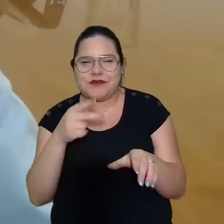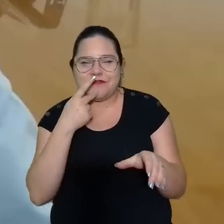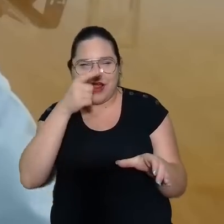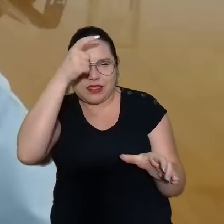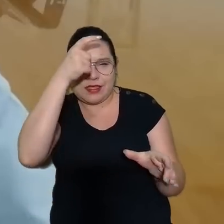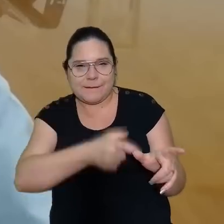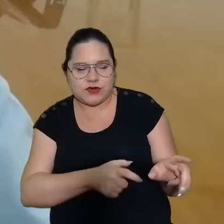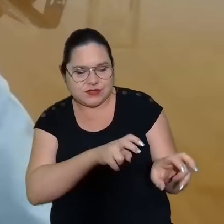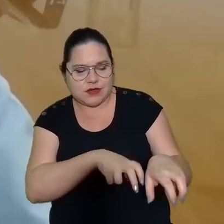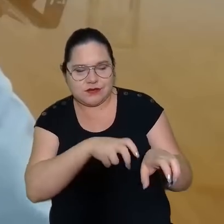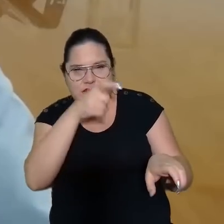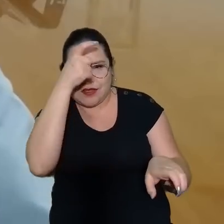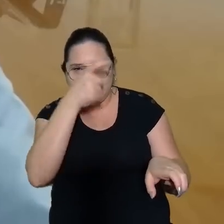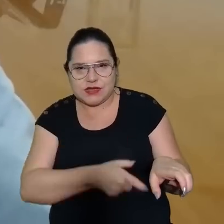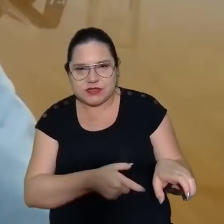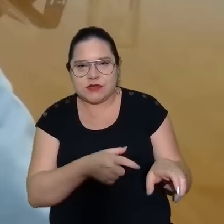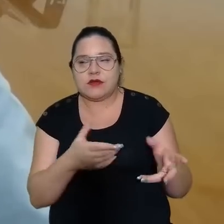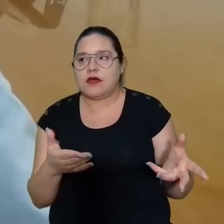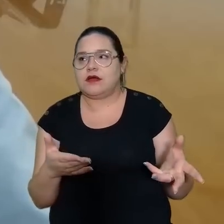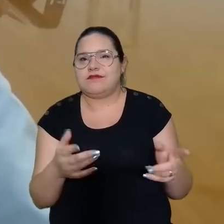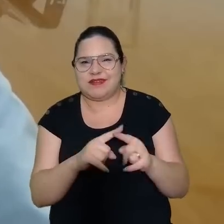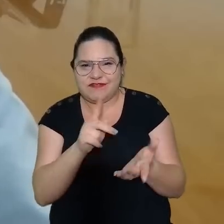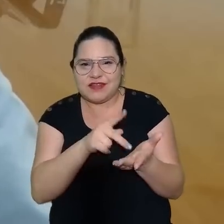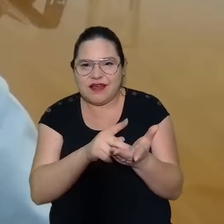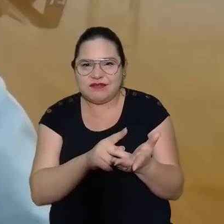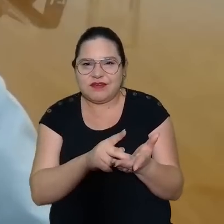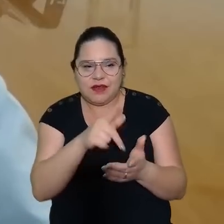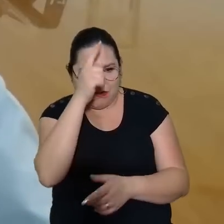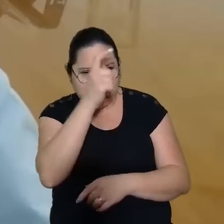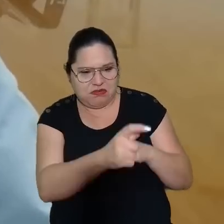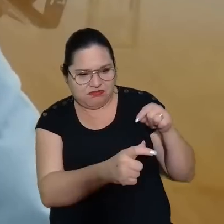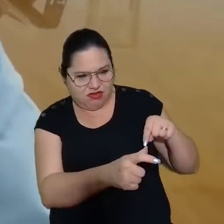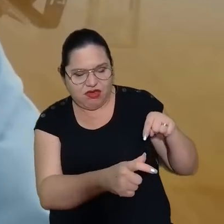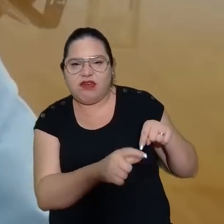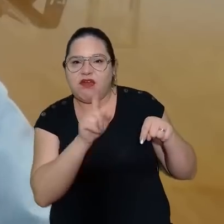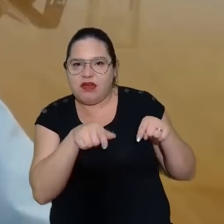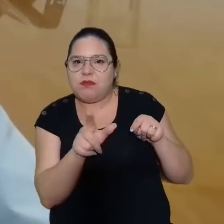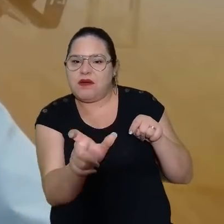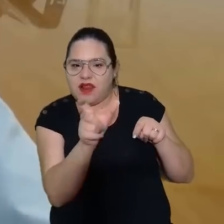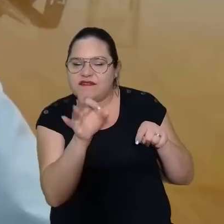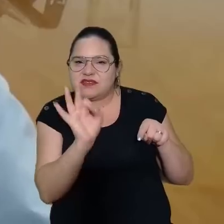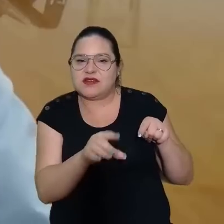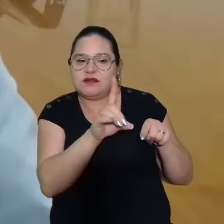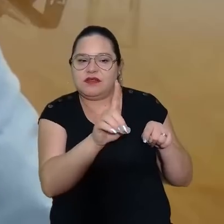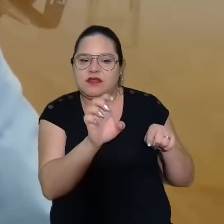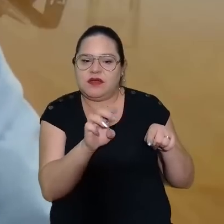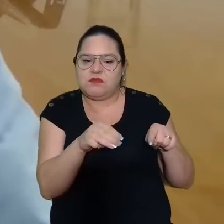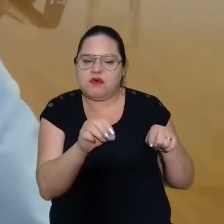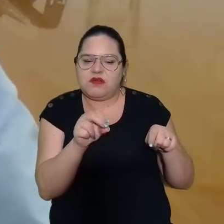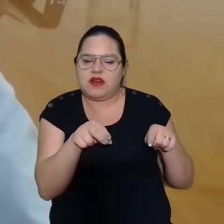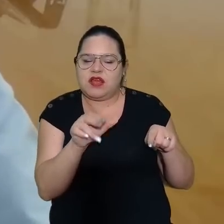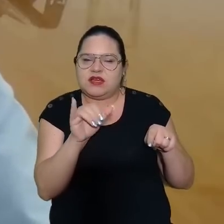realmente essa é a palavra, e nós sofremos com isso. E ficamos até, de certa forma, indignados, porque nós que estamos no dia a